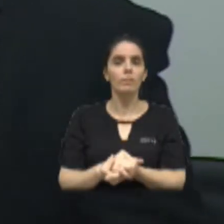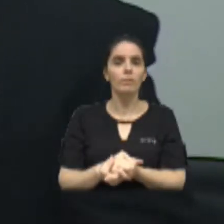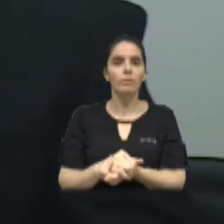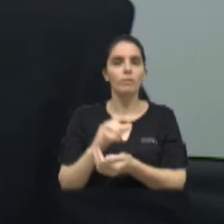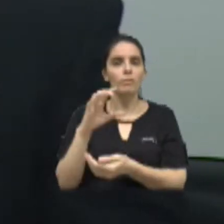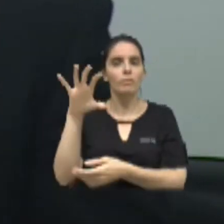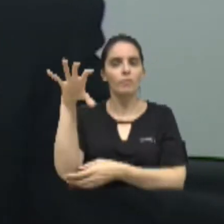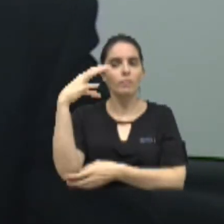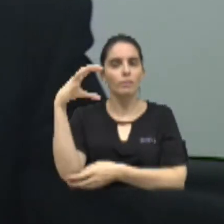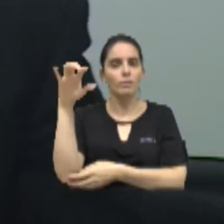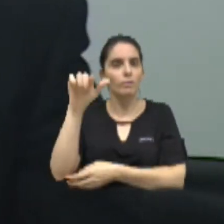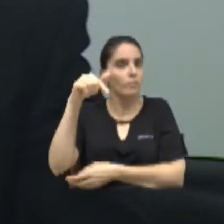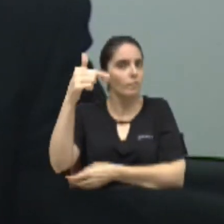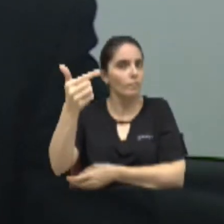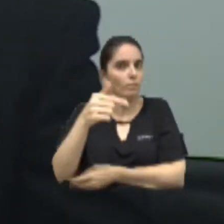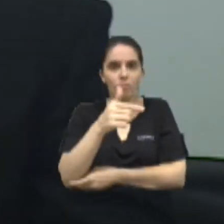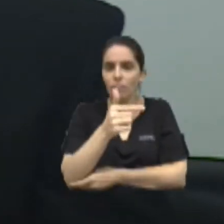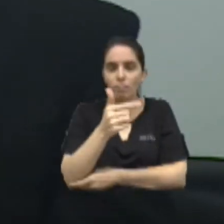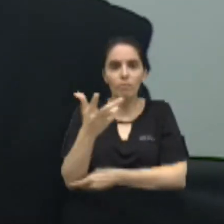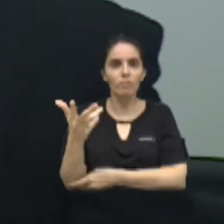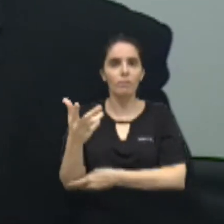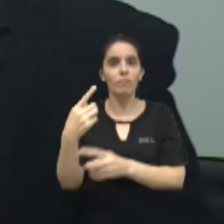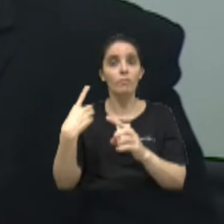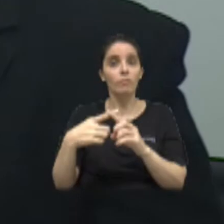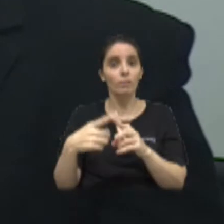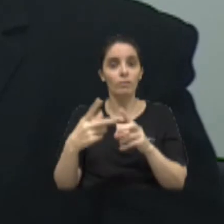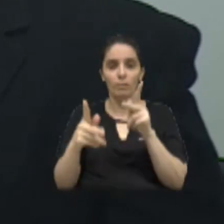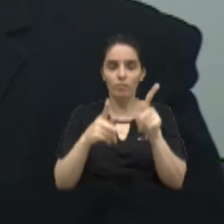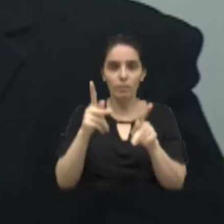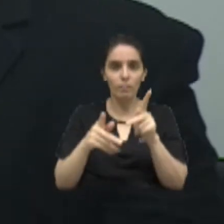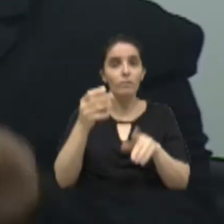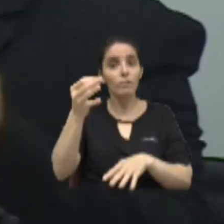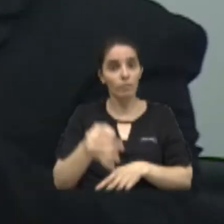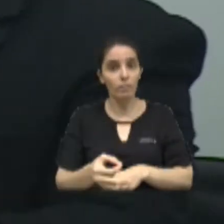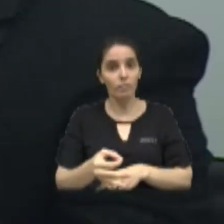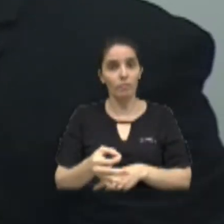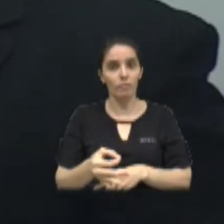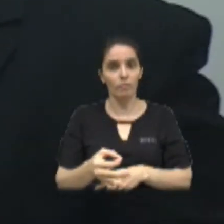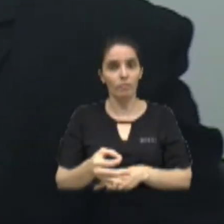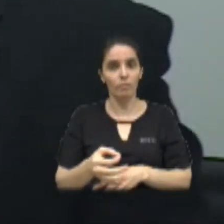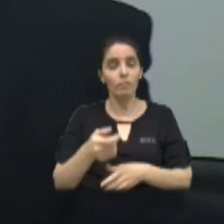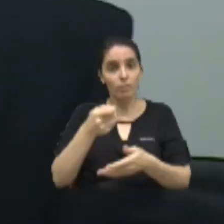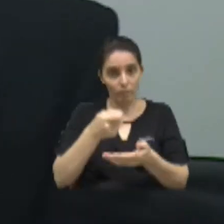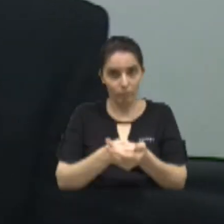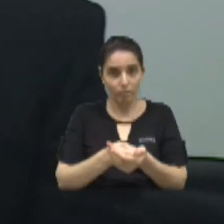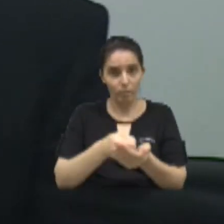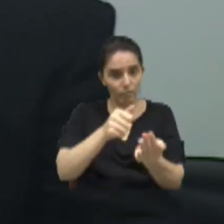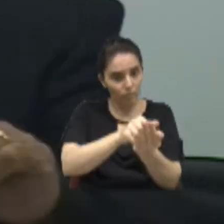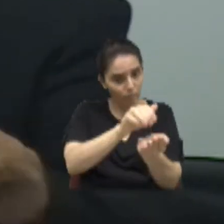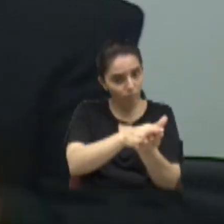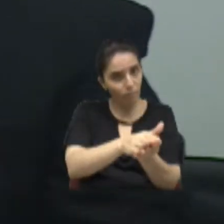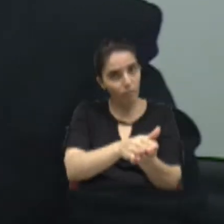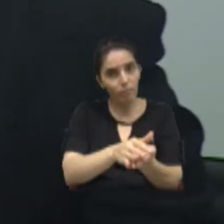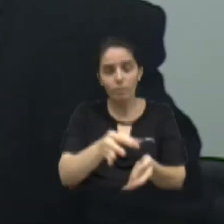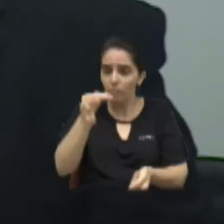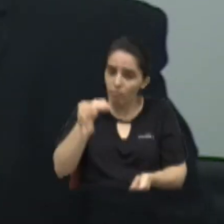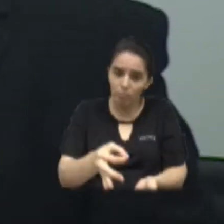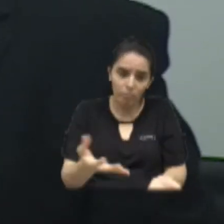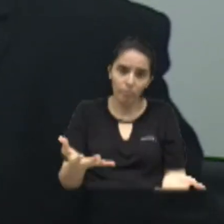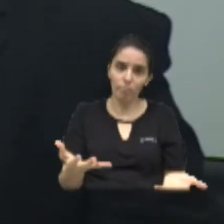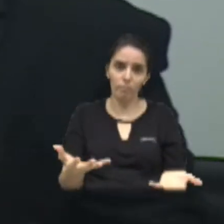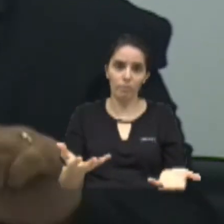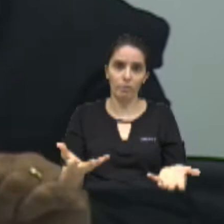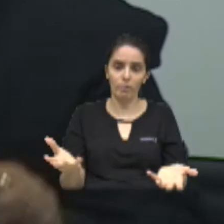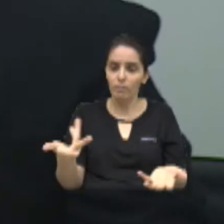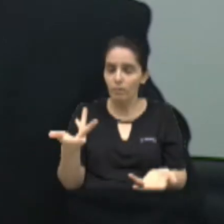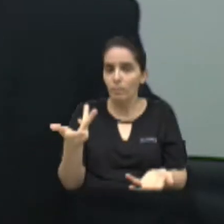radares. Por quê? A população é justa. Ela gosta de pagar o que de fato ela tomou uma devida